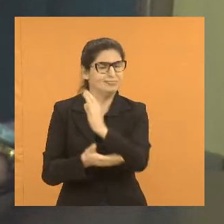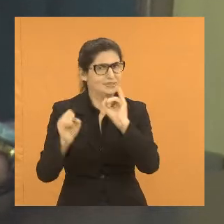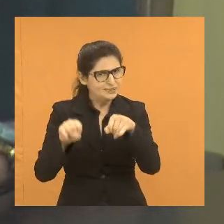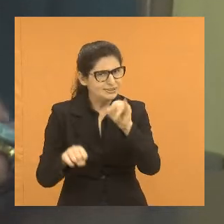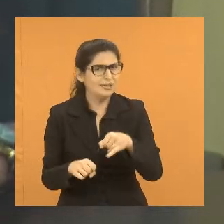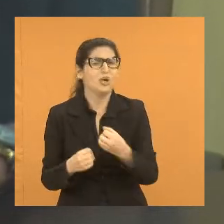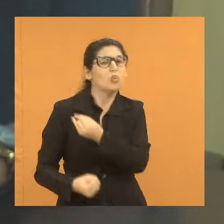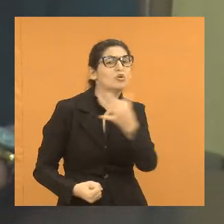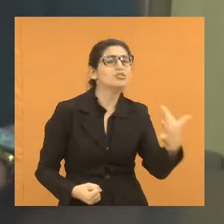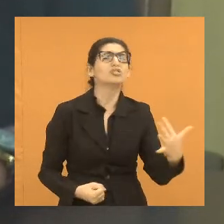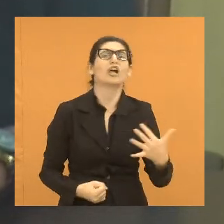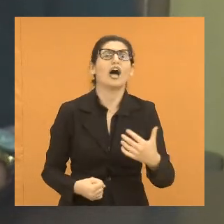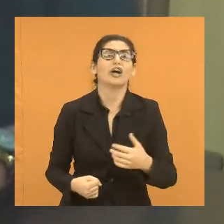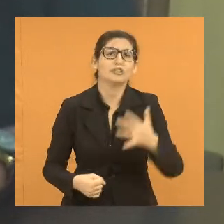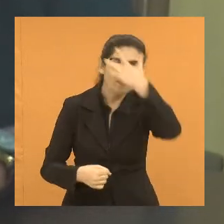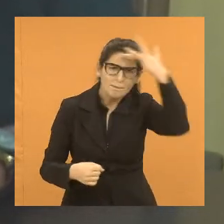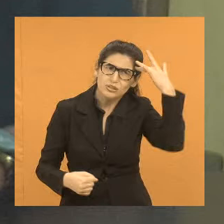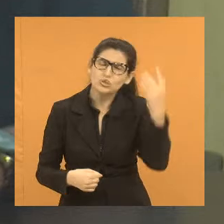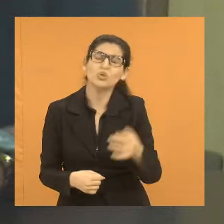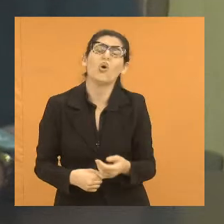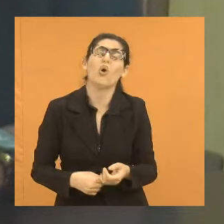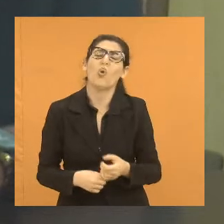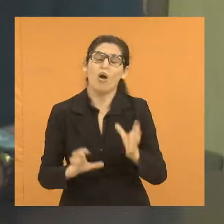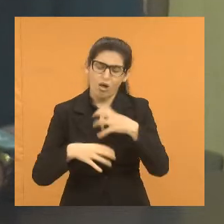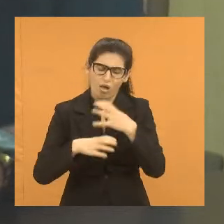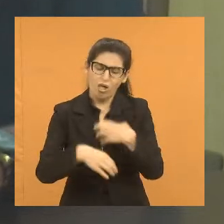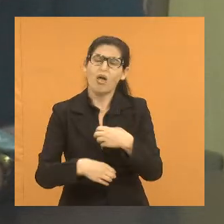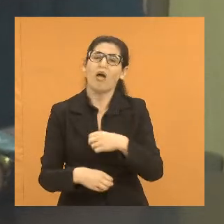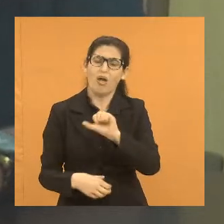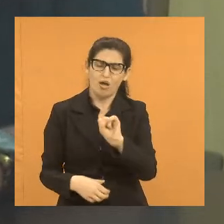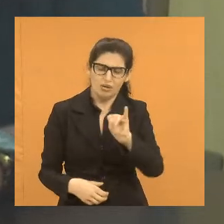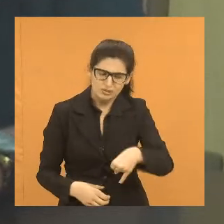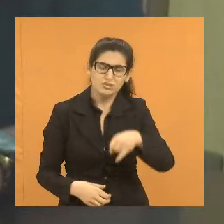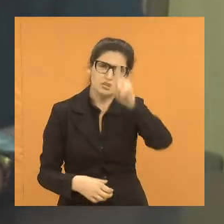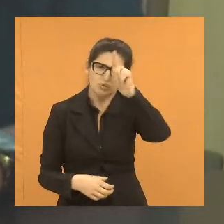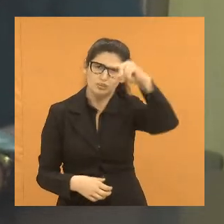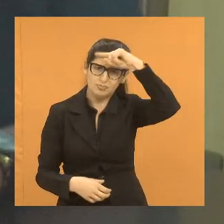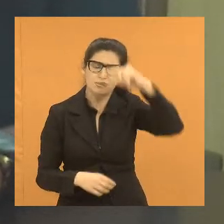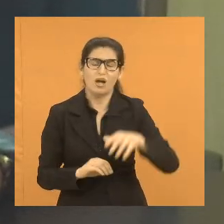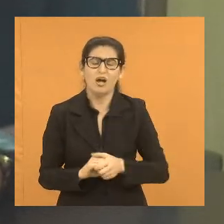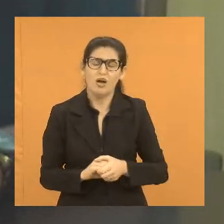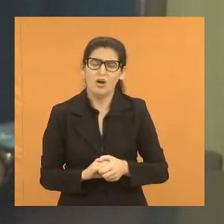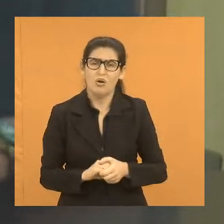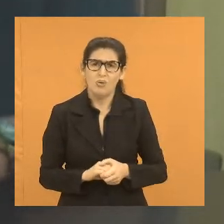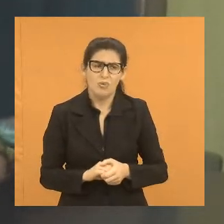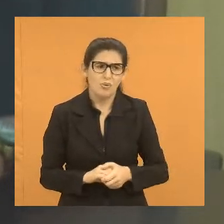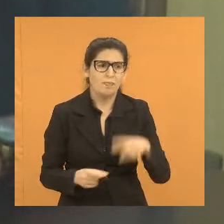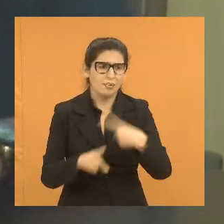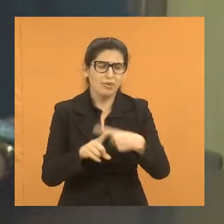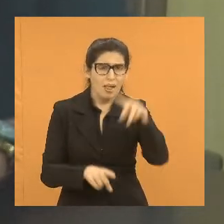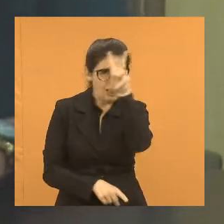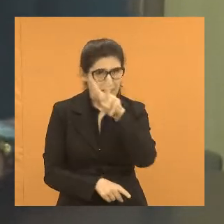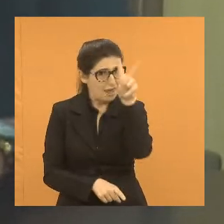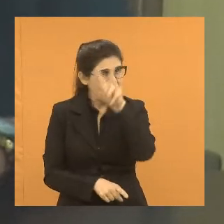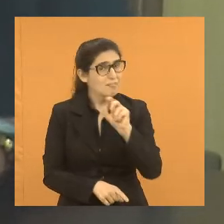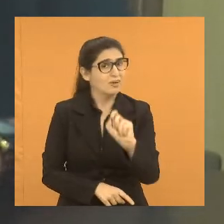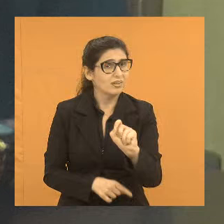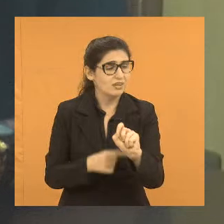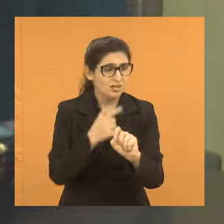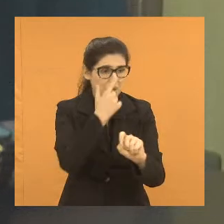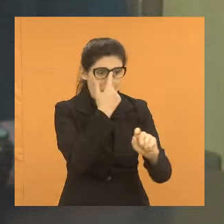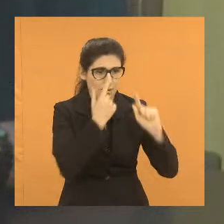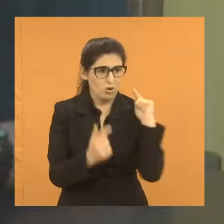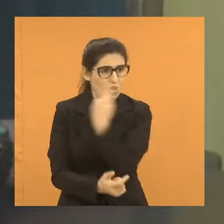SIM, esse aumento por conta do mutirão que foi feito, porque tem que lembrar que nós estamos